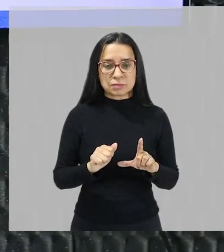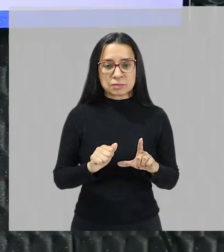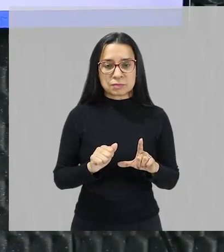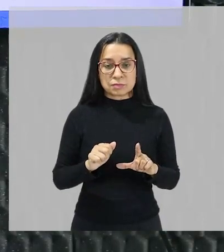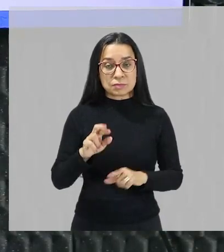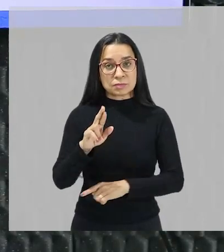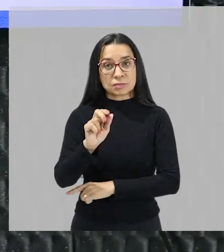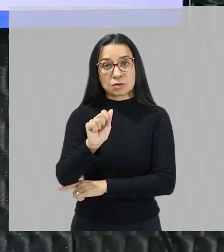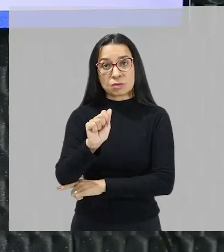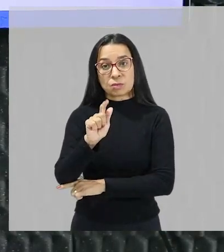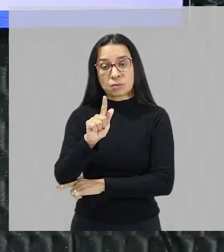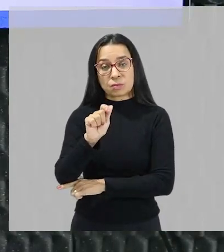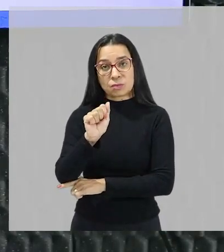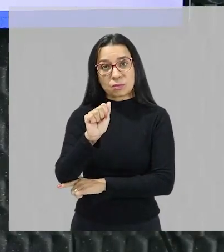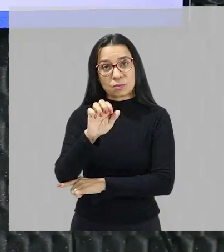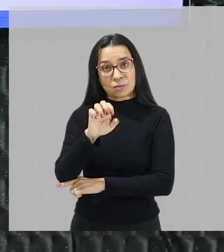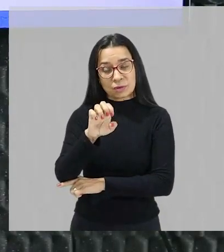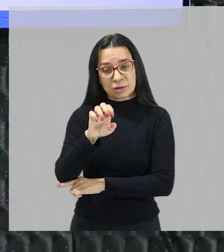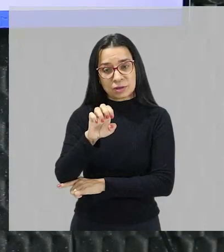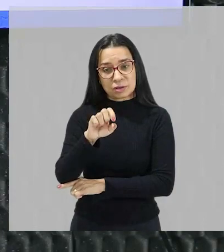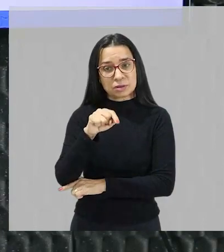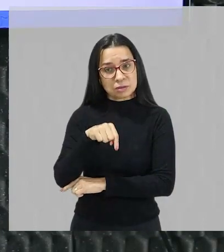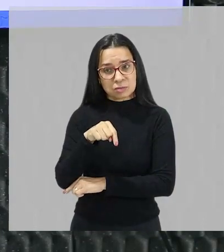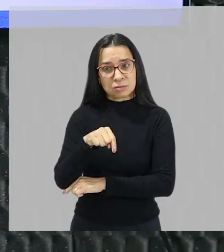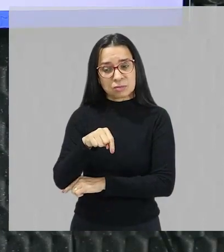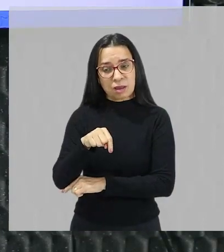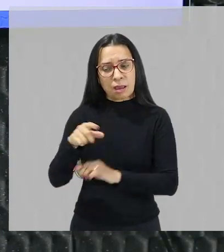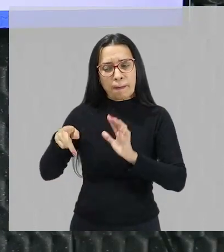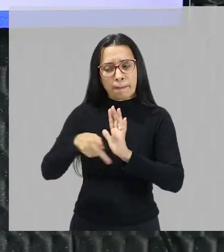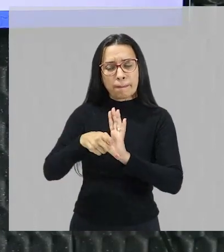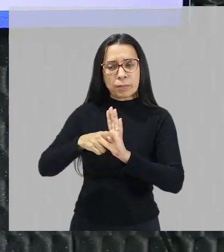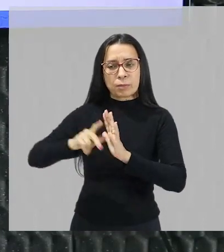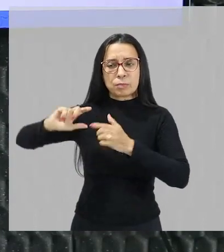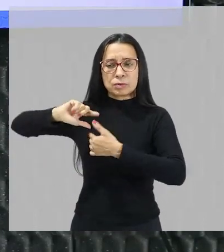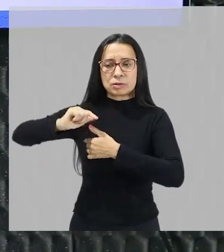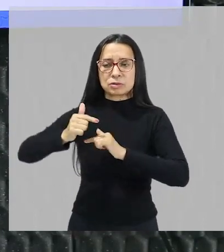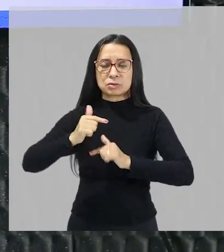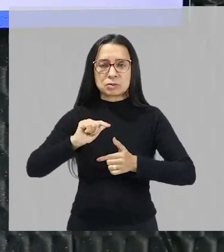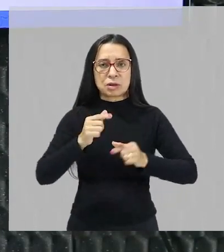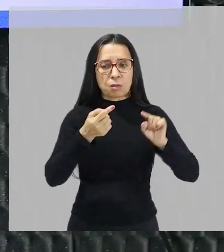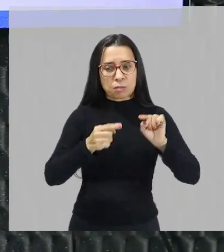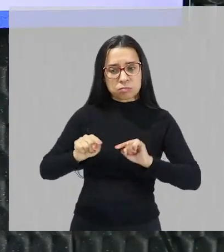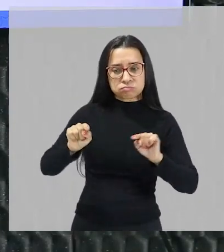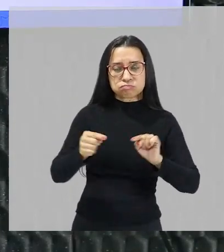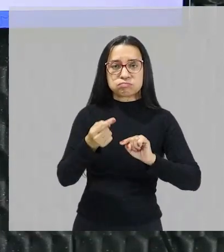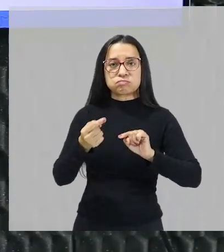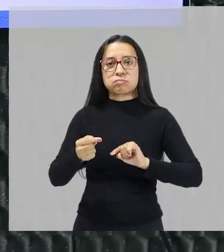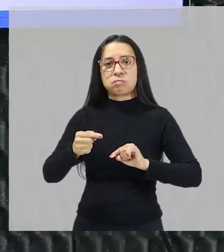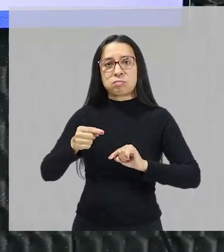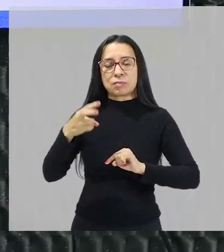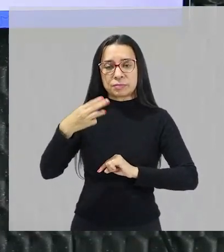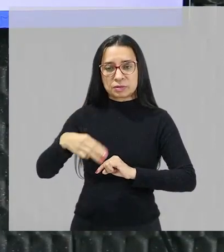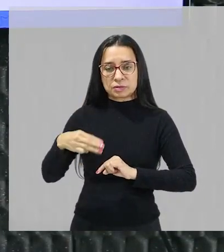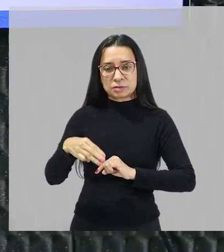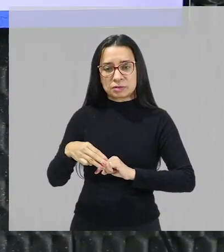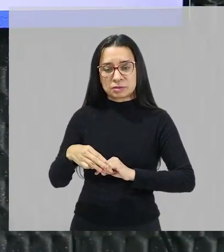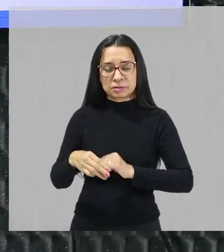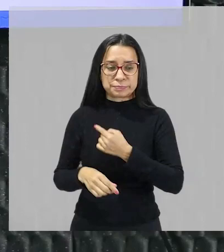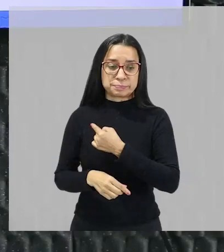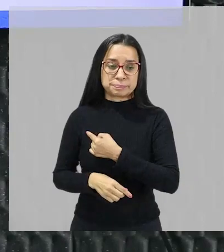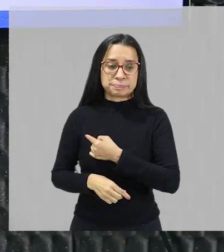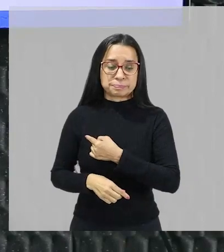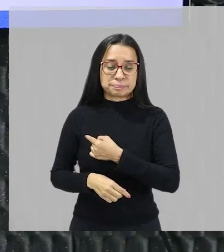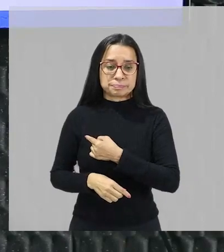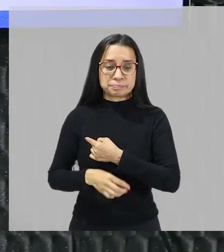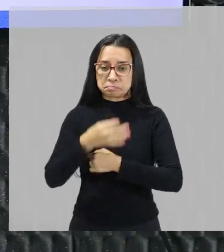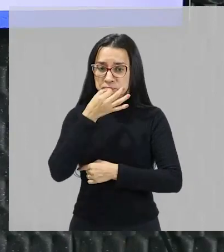não é propriamente a música tradicional maranhense, né? Existem outros elementos ali que compõem a nossa música tradicional, mas beleza, não vamos descartar. Mas eu acho